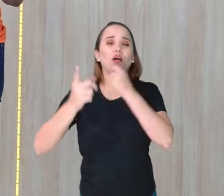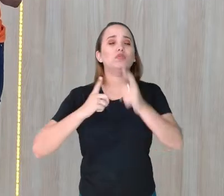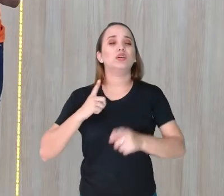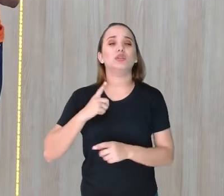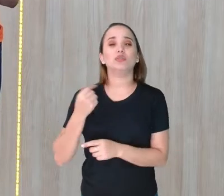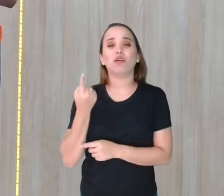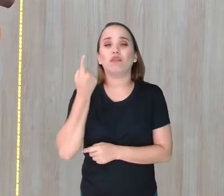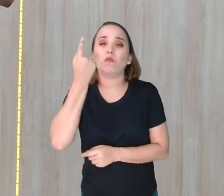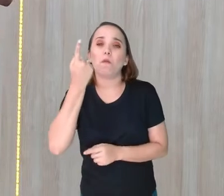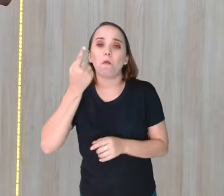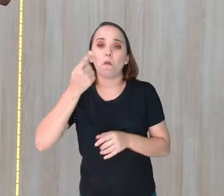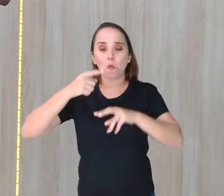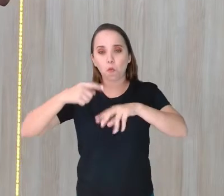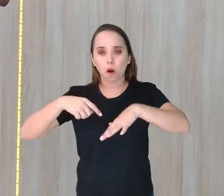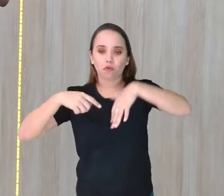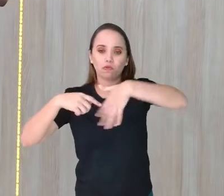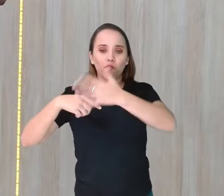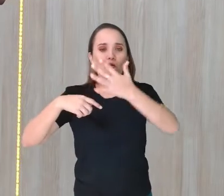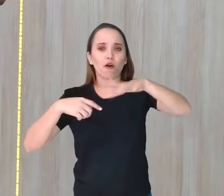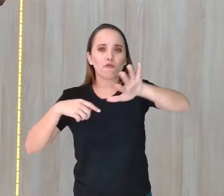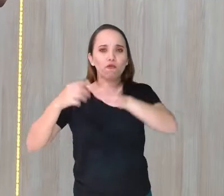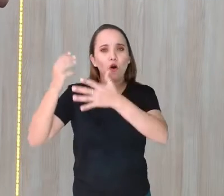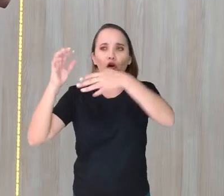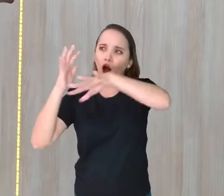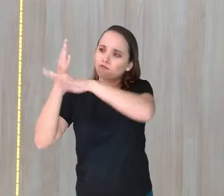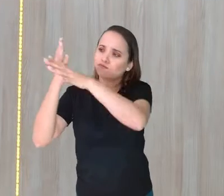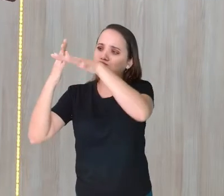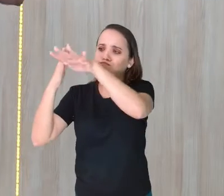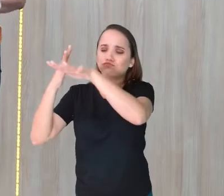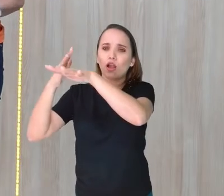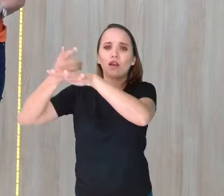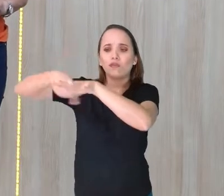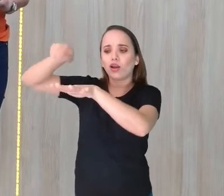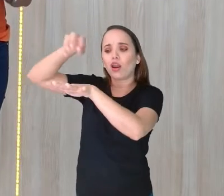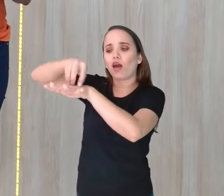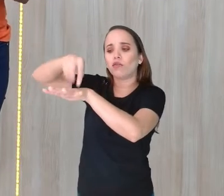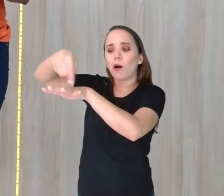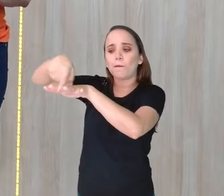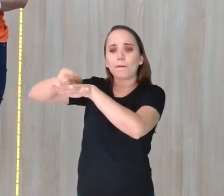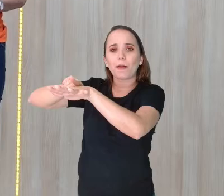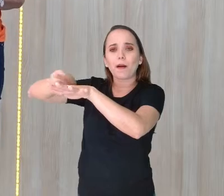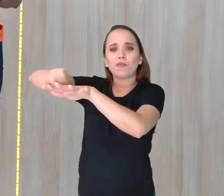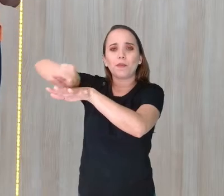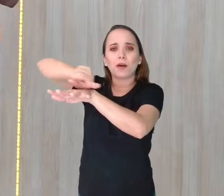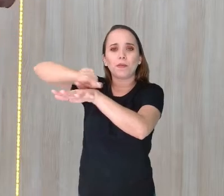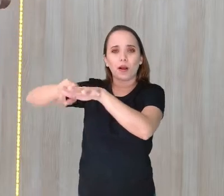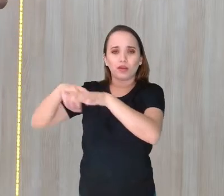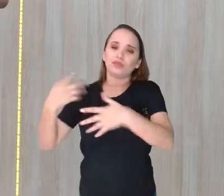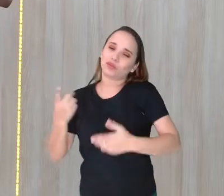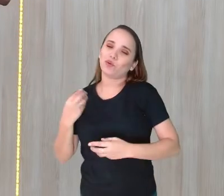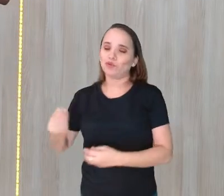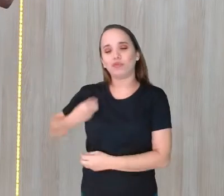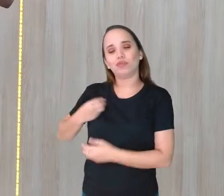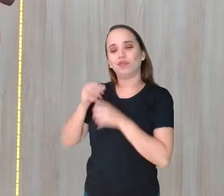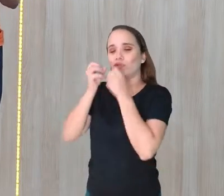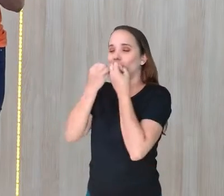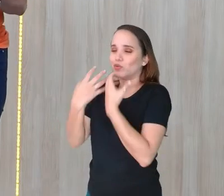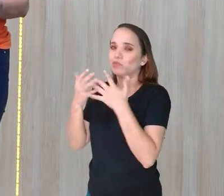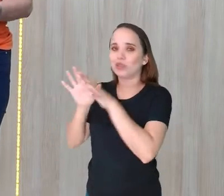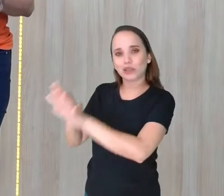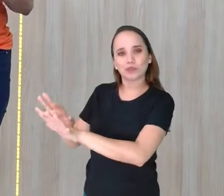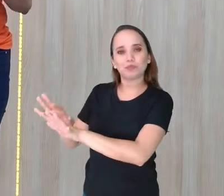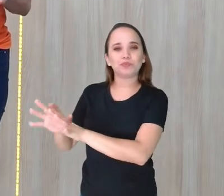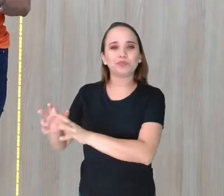10 lagartas numa folha, um exemplo. Mas aí não destrói muito e a gente convive bem com a nossa laranjeira e as lagartas que estão